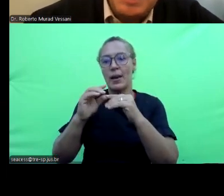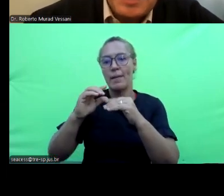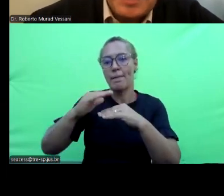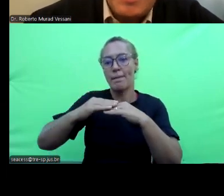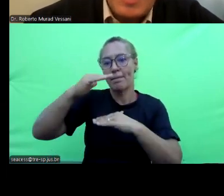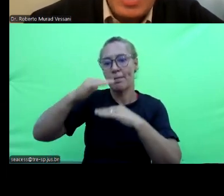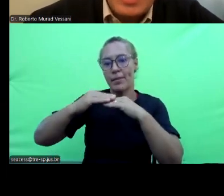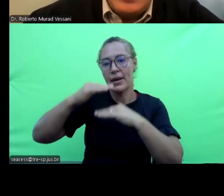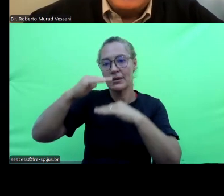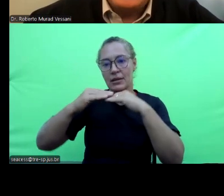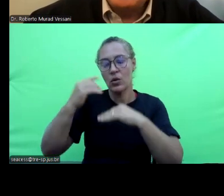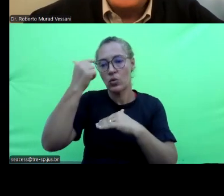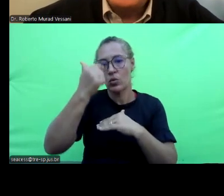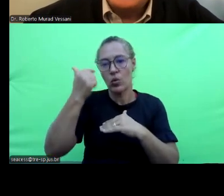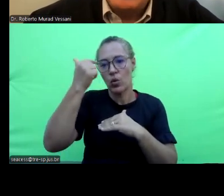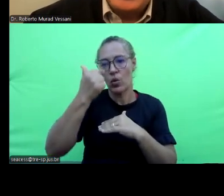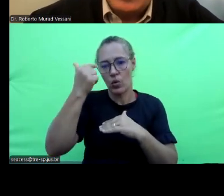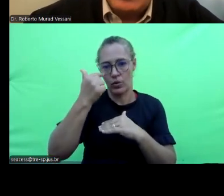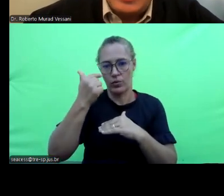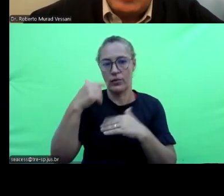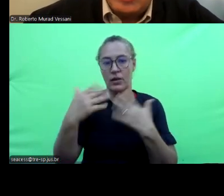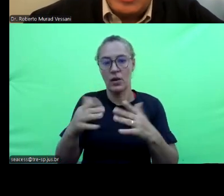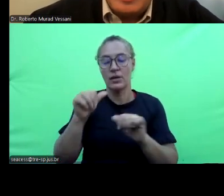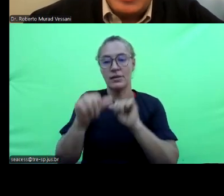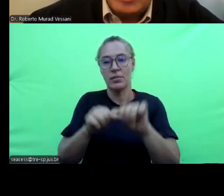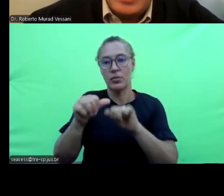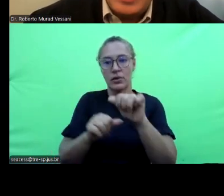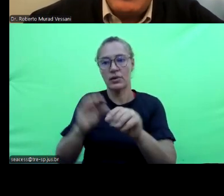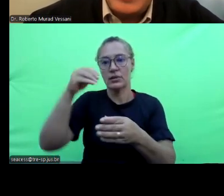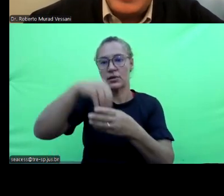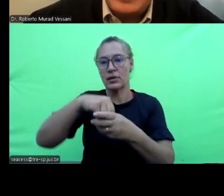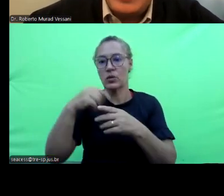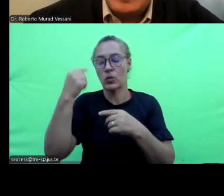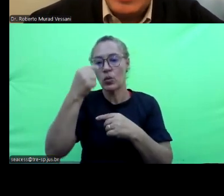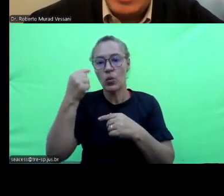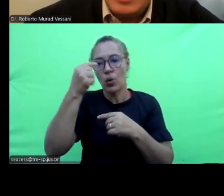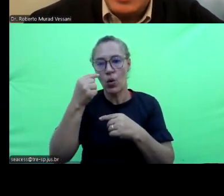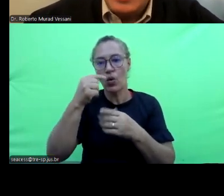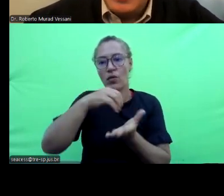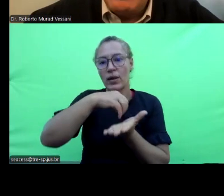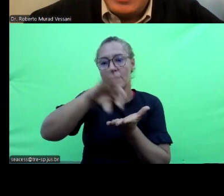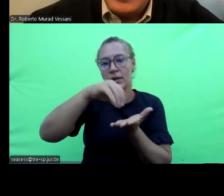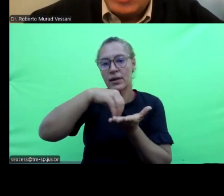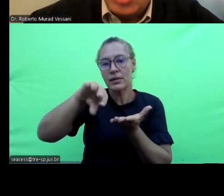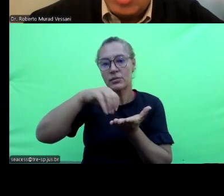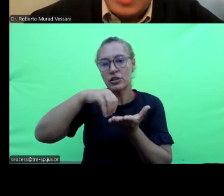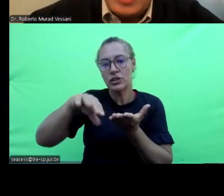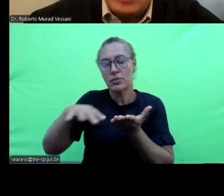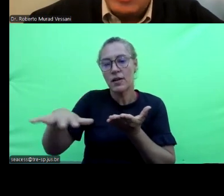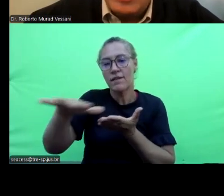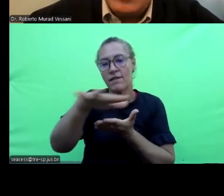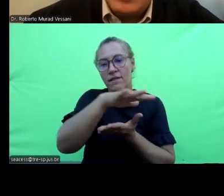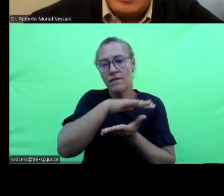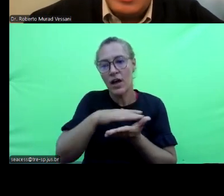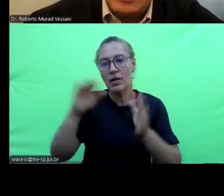pessoa. Essa mudança na pressão dentro do olho da pessoa, ela vai se transmitir para várias estruturas dentro